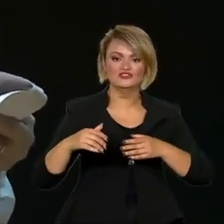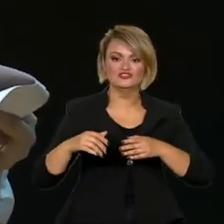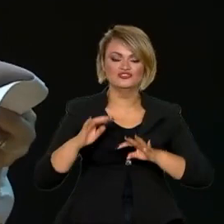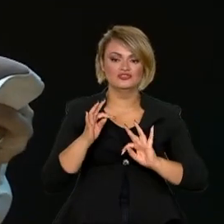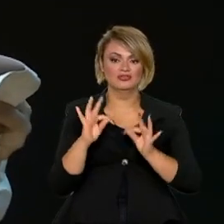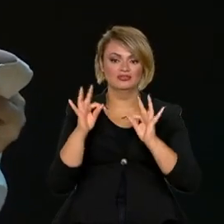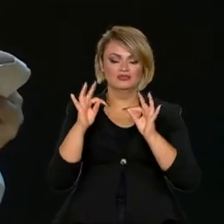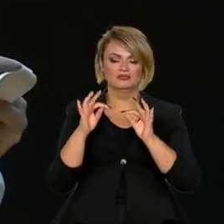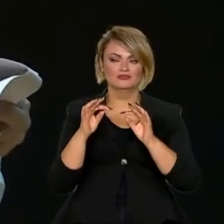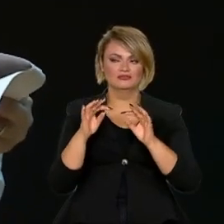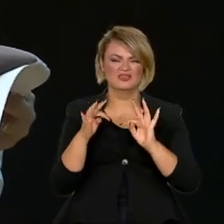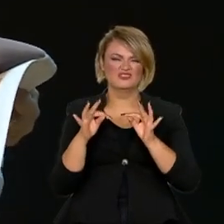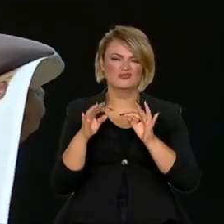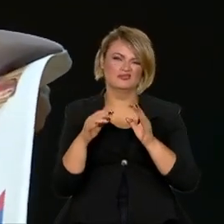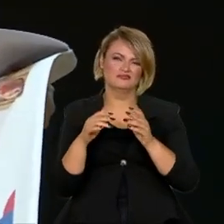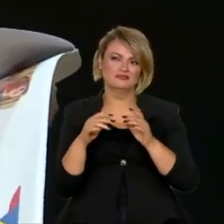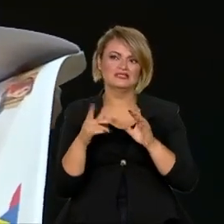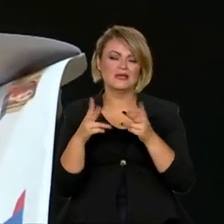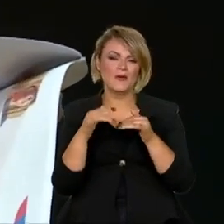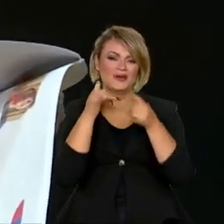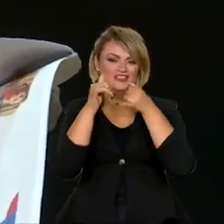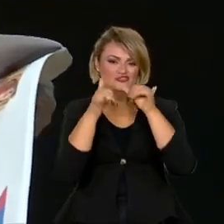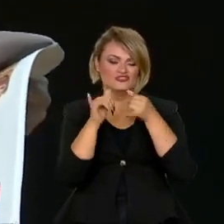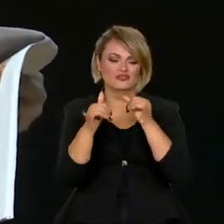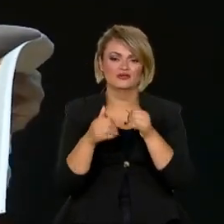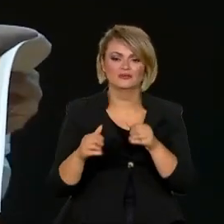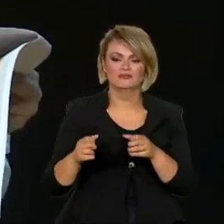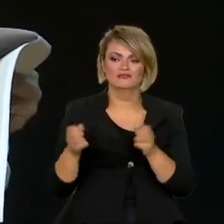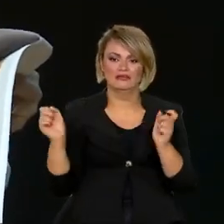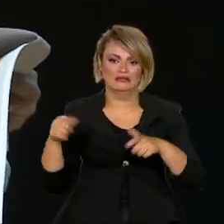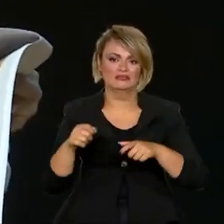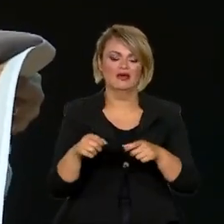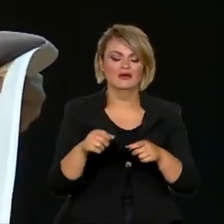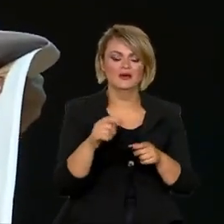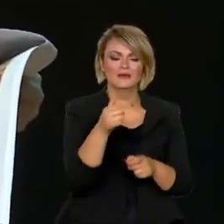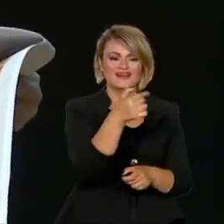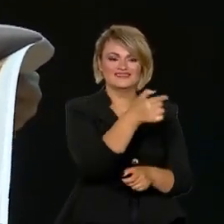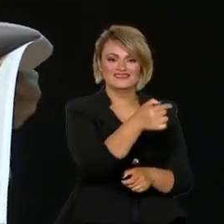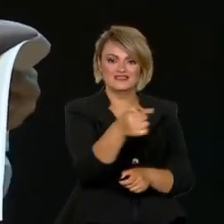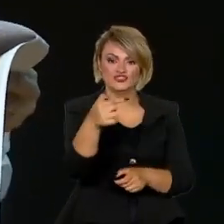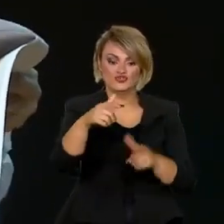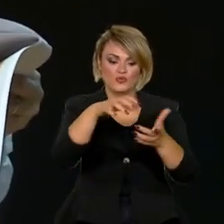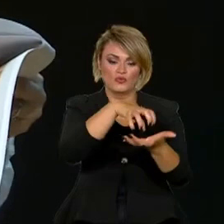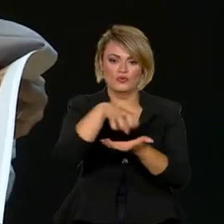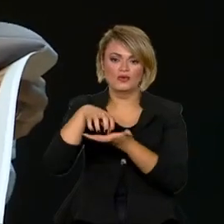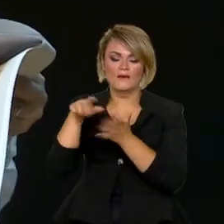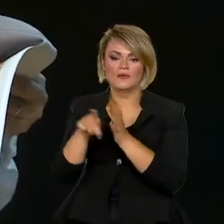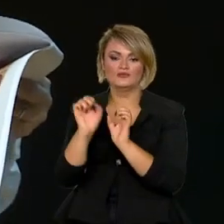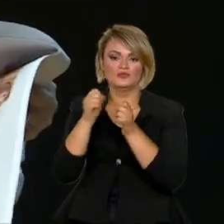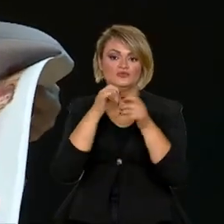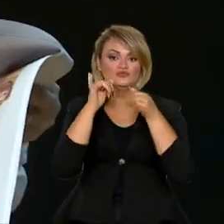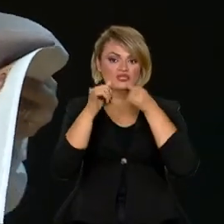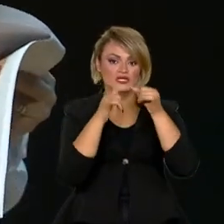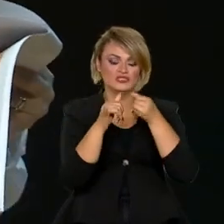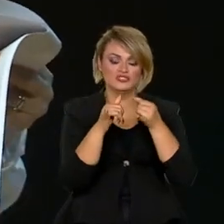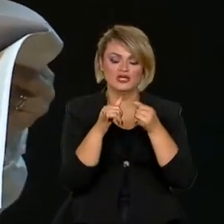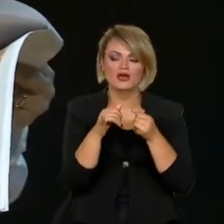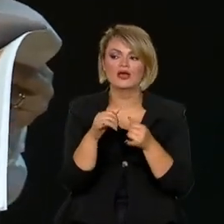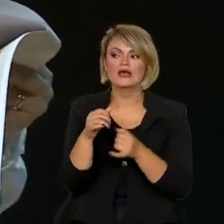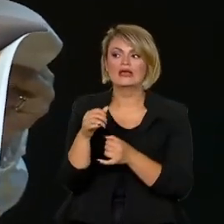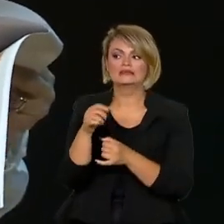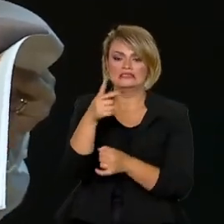no próximo período. Além disso, daremos continuidade a sete usinas fotovoltaicas e 15